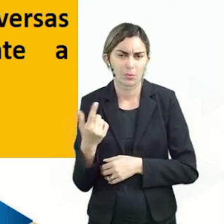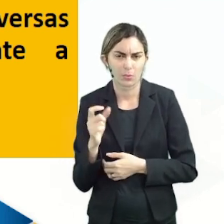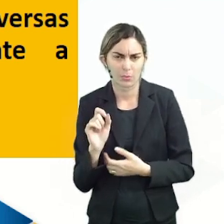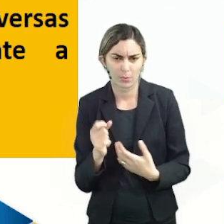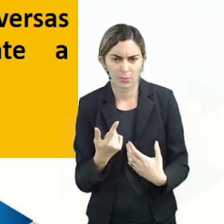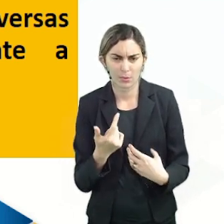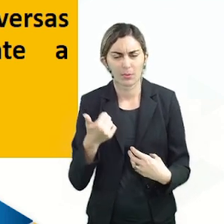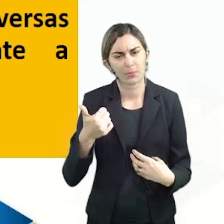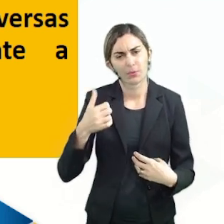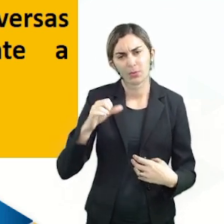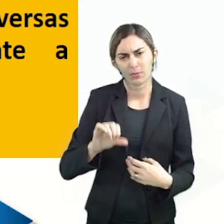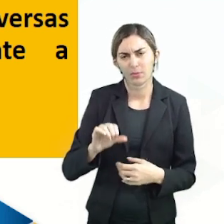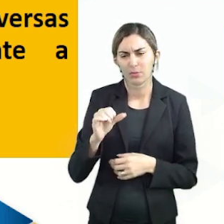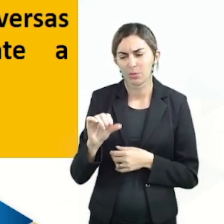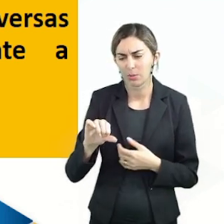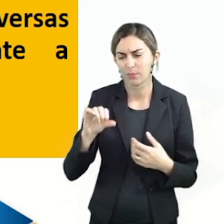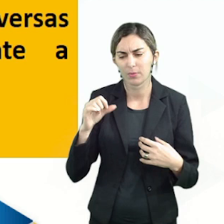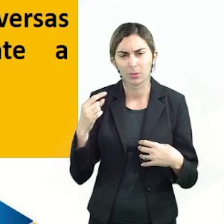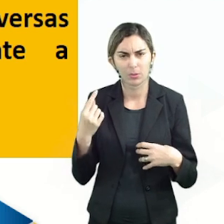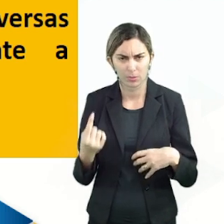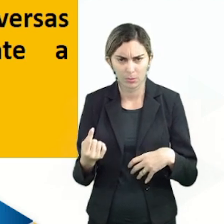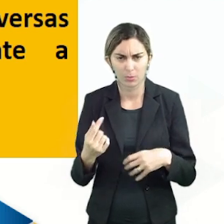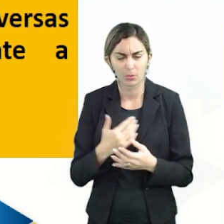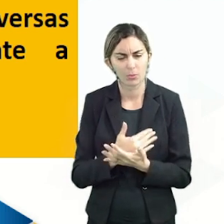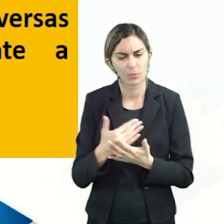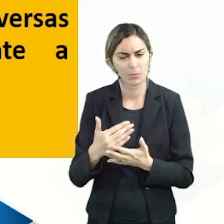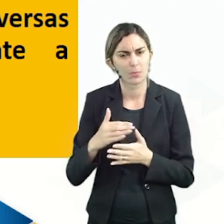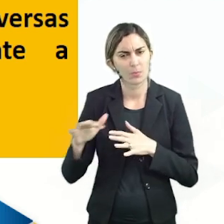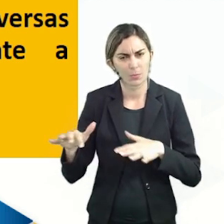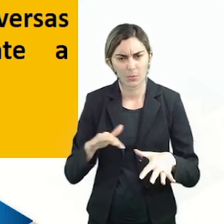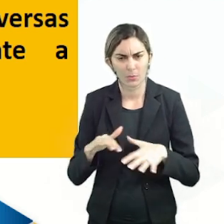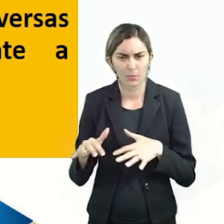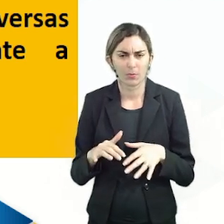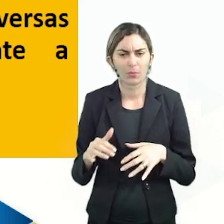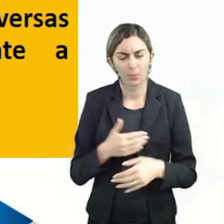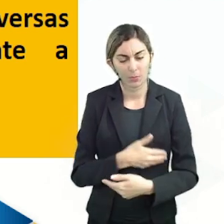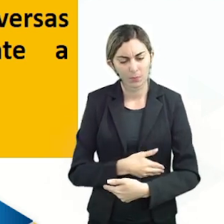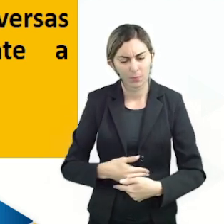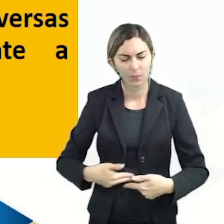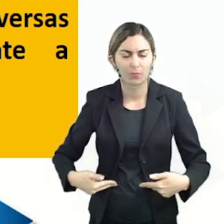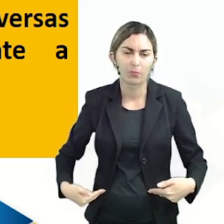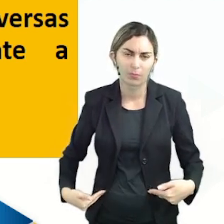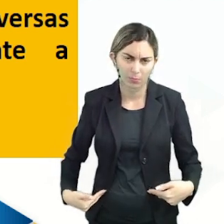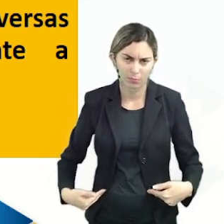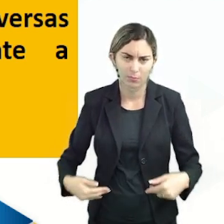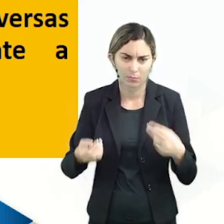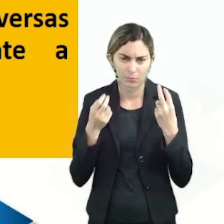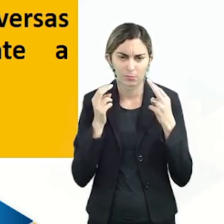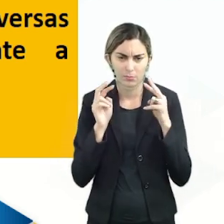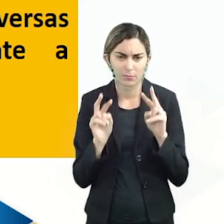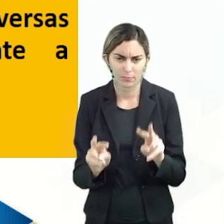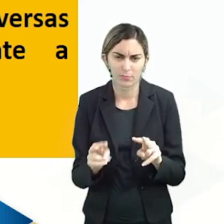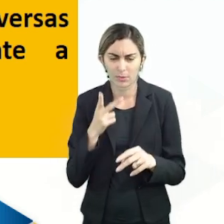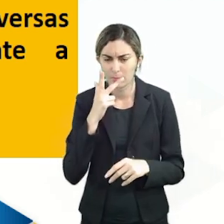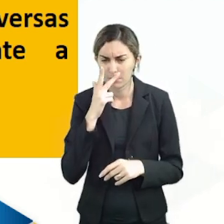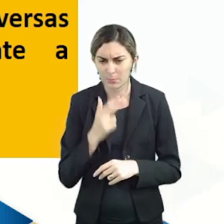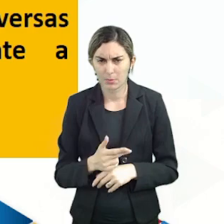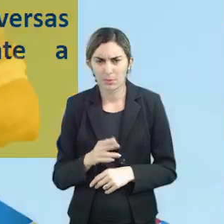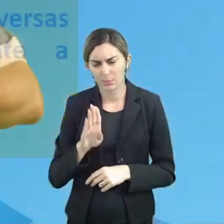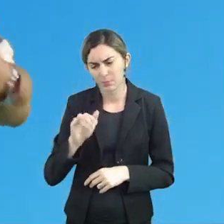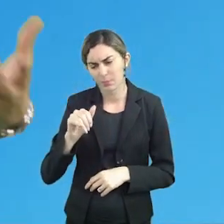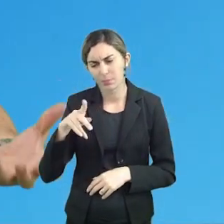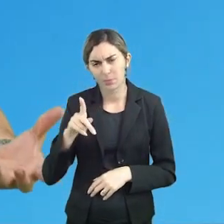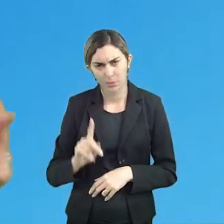Em 1991, iniciou um movimento contra a fome. Vejam só, mesmo sendo um